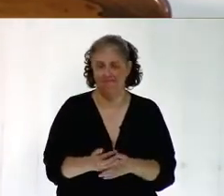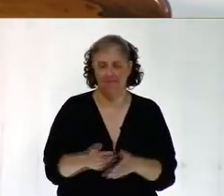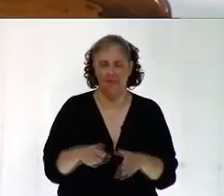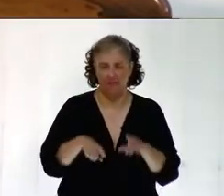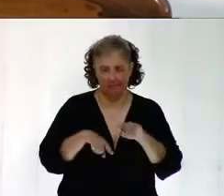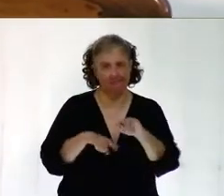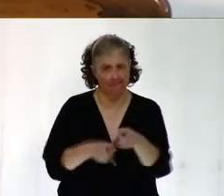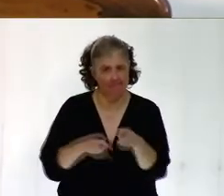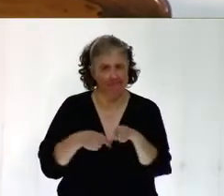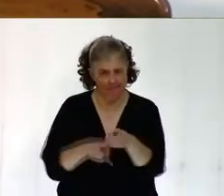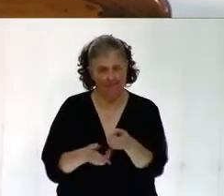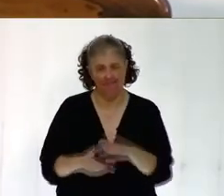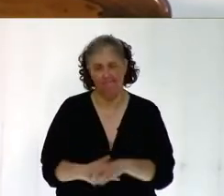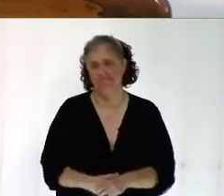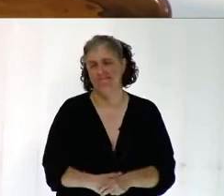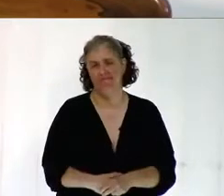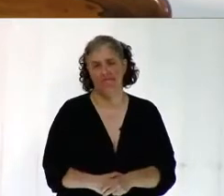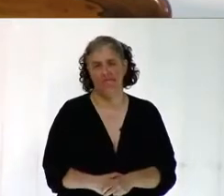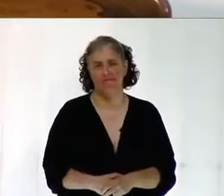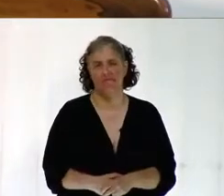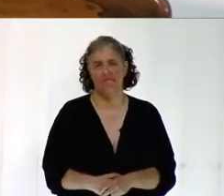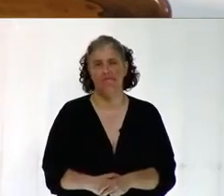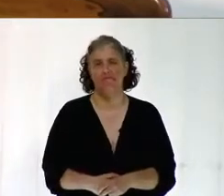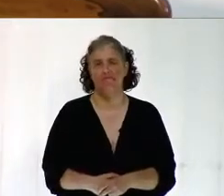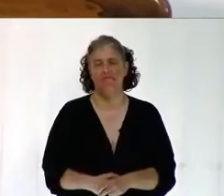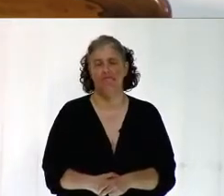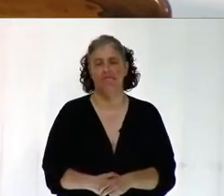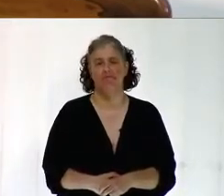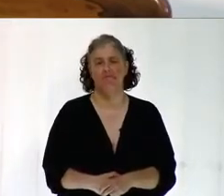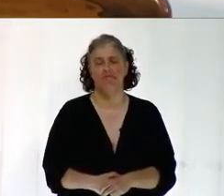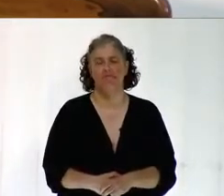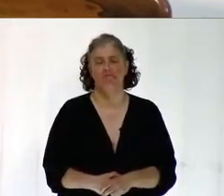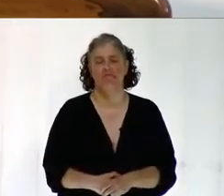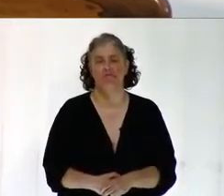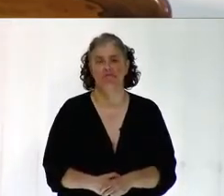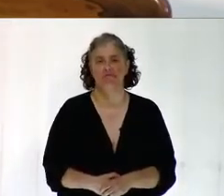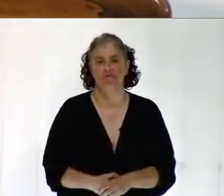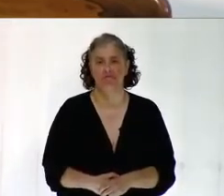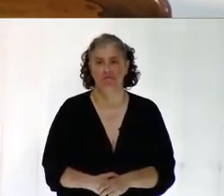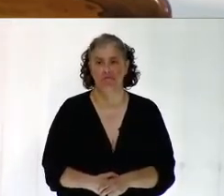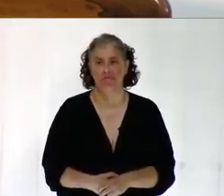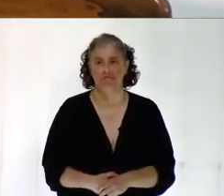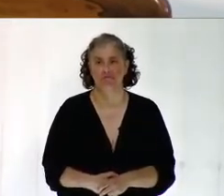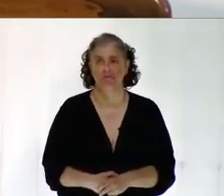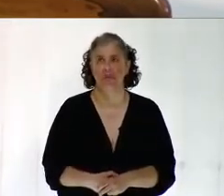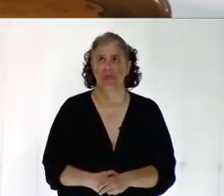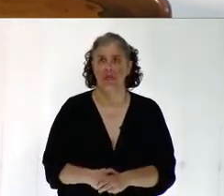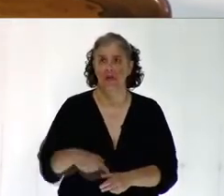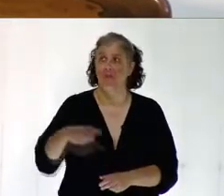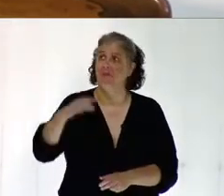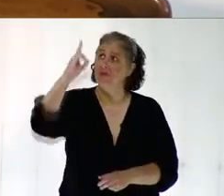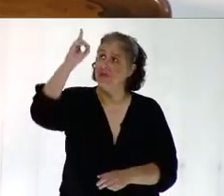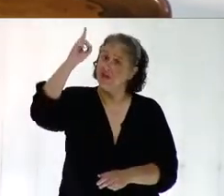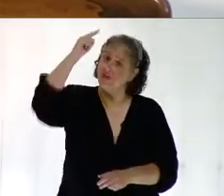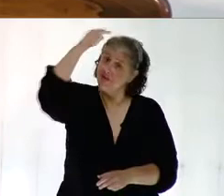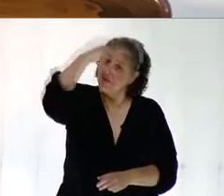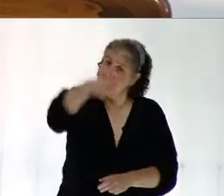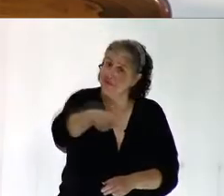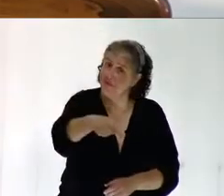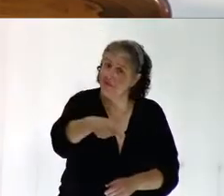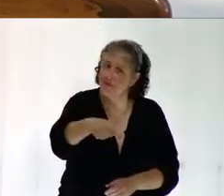g1 e isso é muito duro é porque é uma ordem não